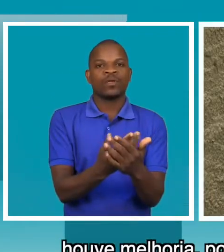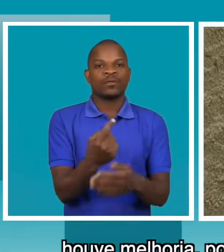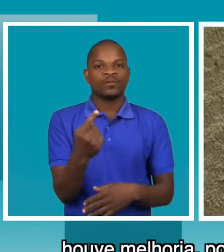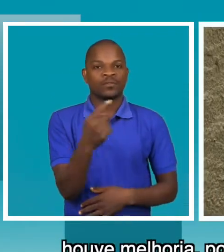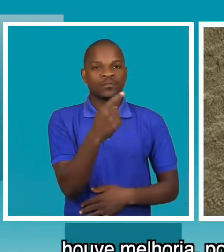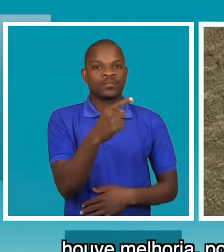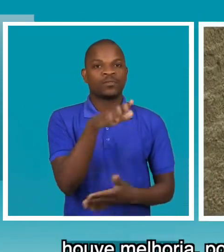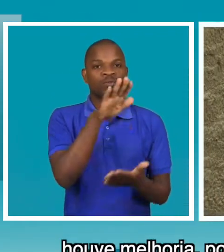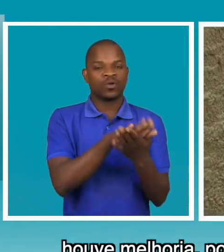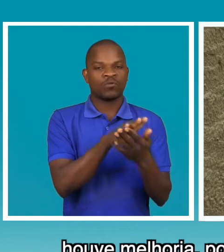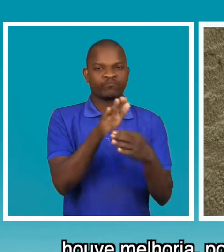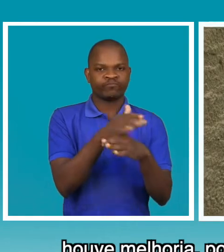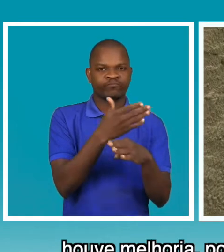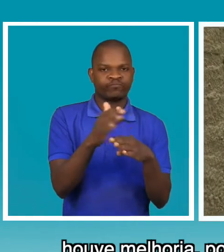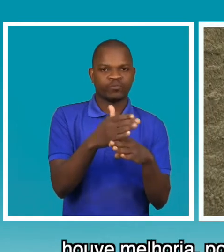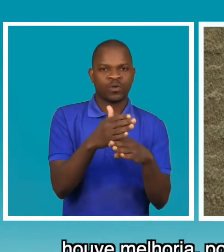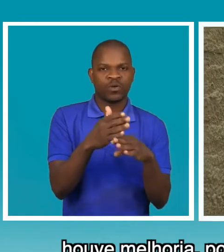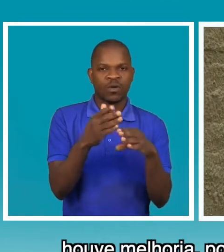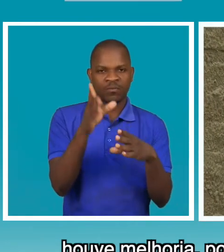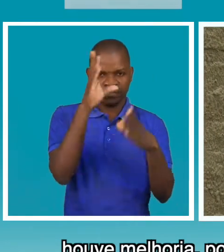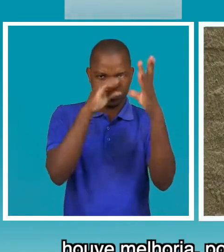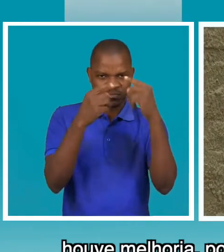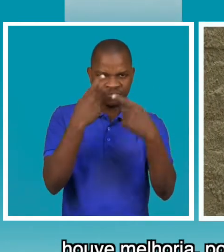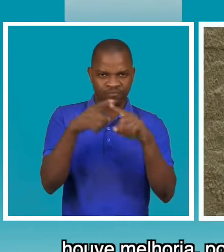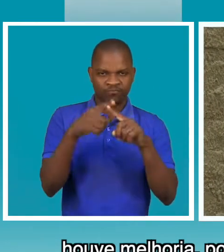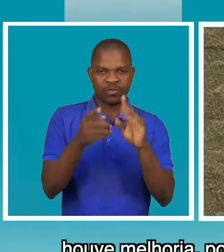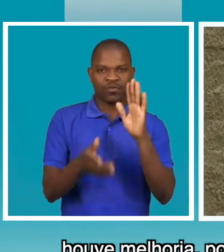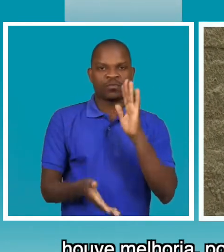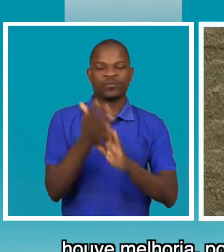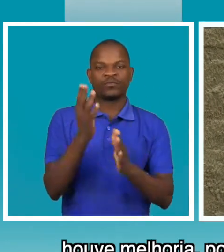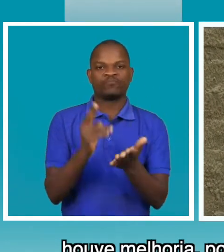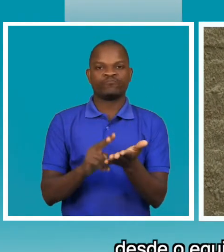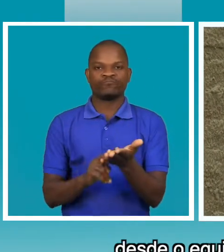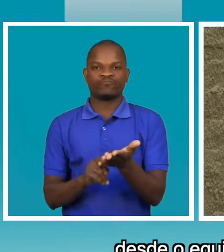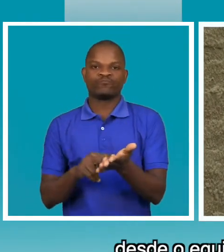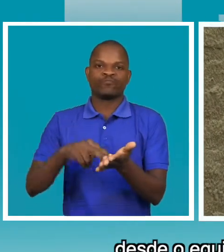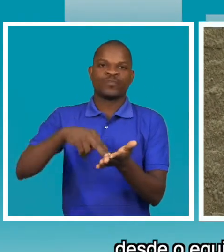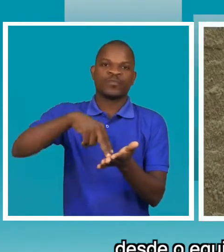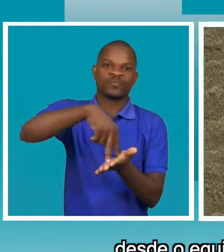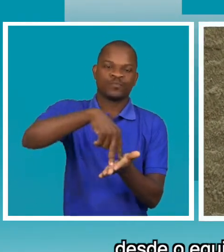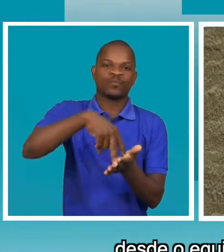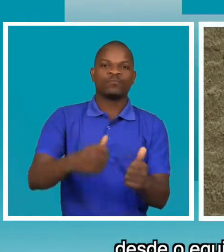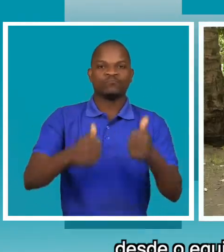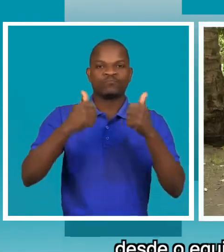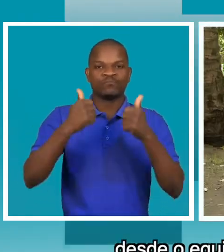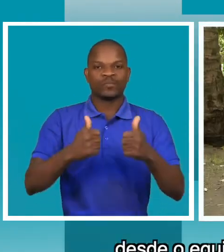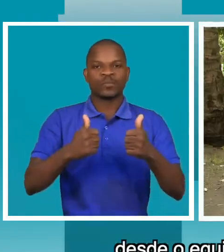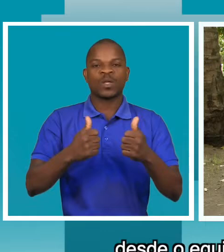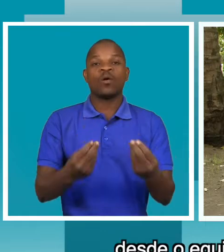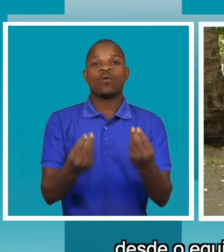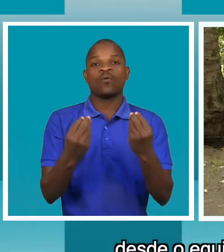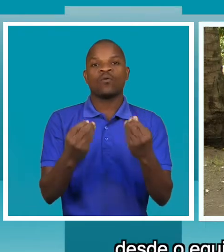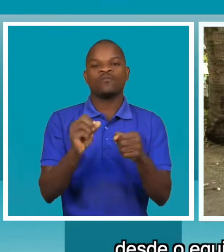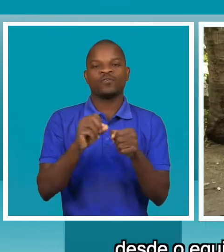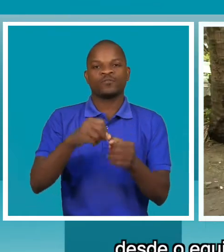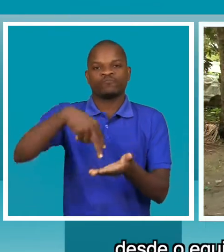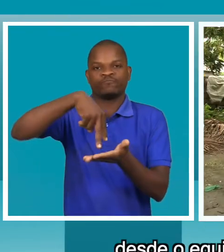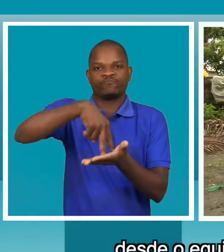rehabilitar, eu já tive uma postura, de uma posição boa, de como assegurar-se os meus